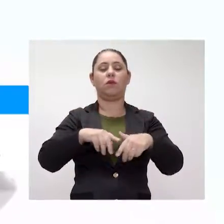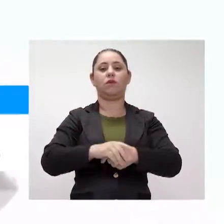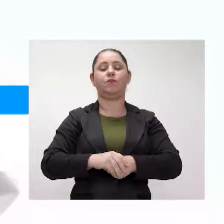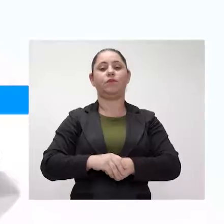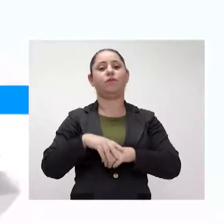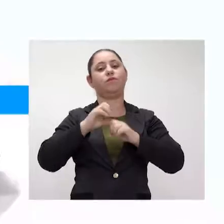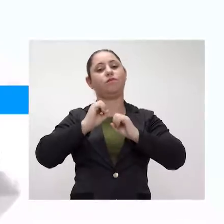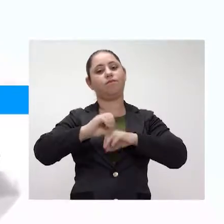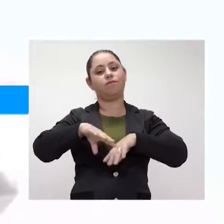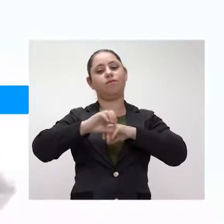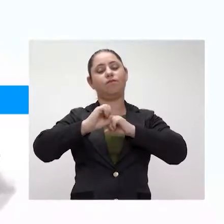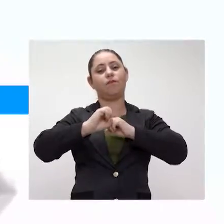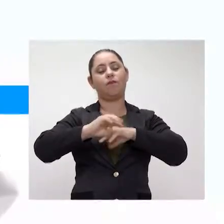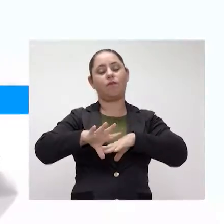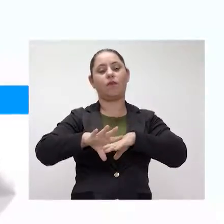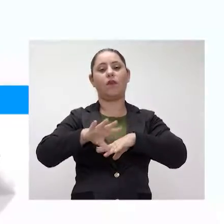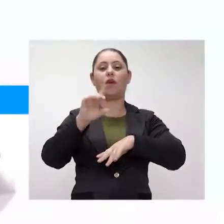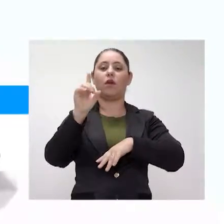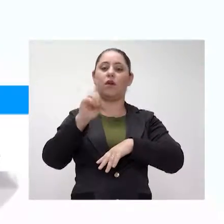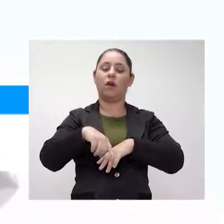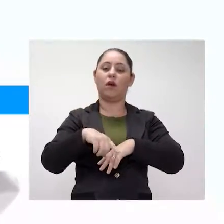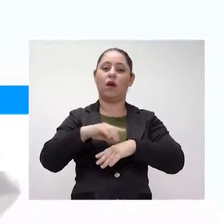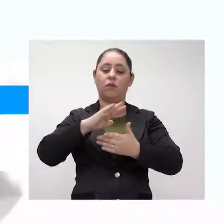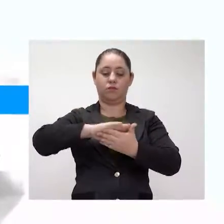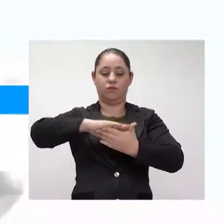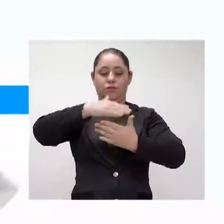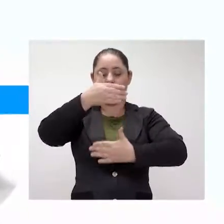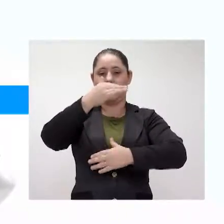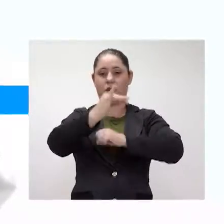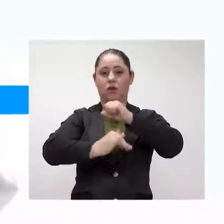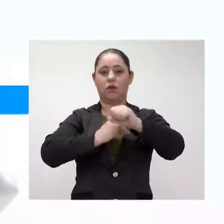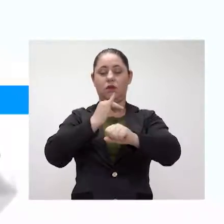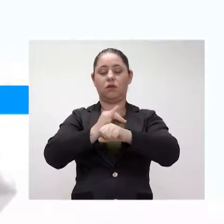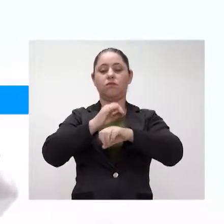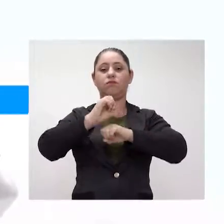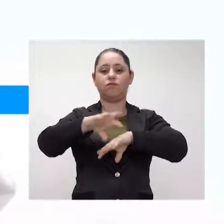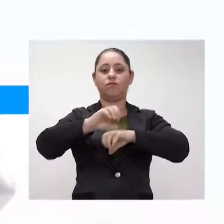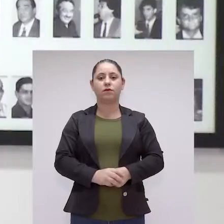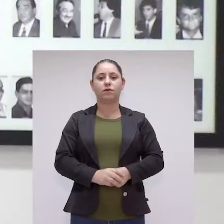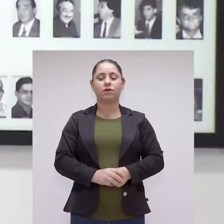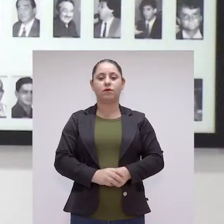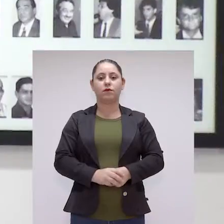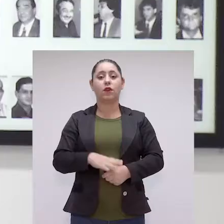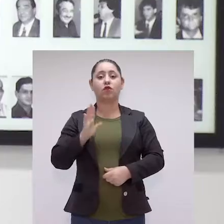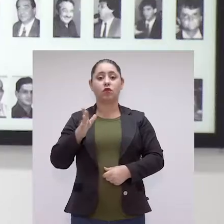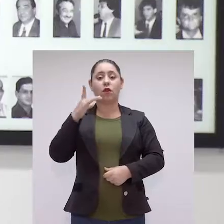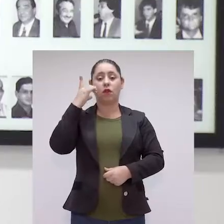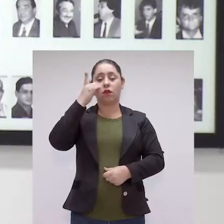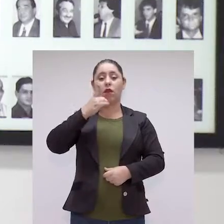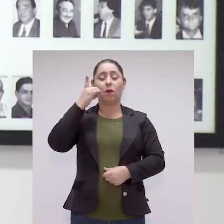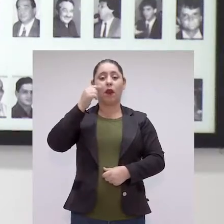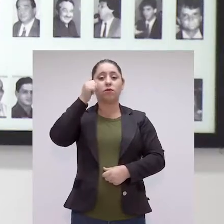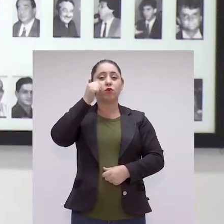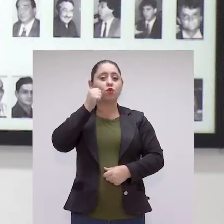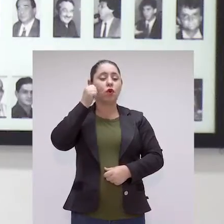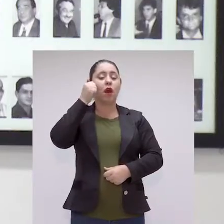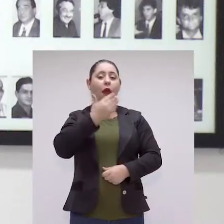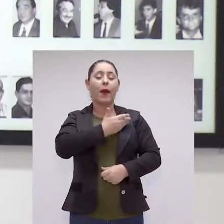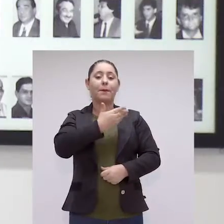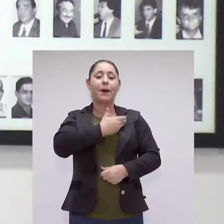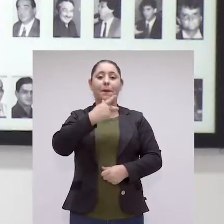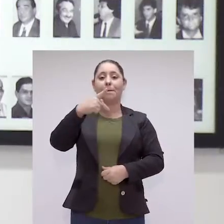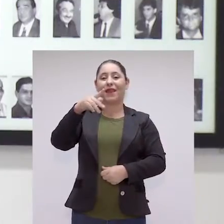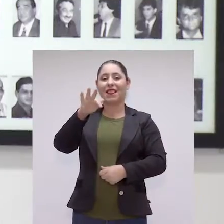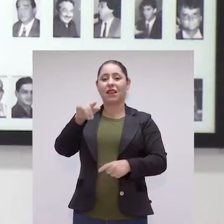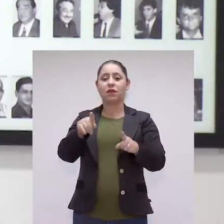atividades educacionais através das plataformas do ensino remoto. Já o deputado Amarildo Cruz, colega de